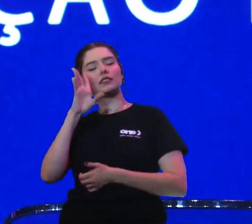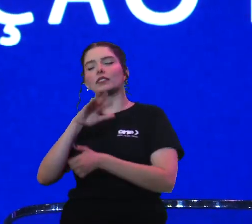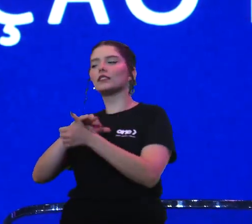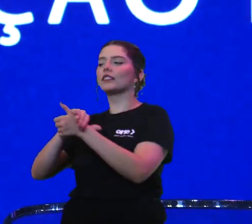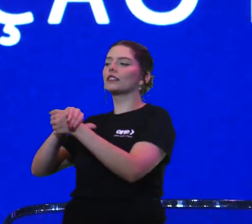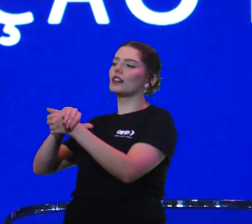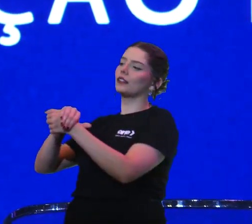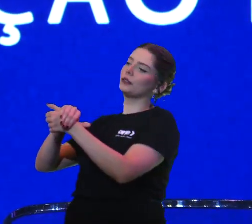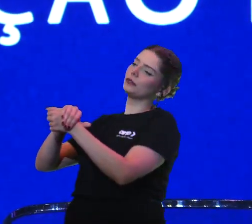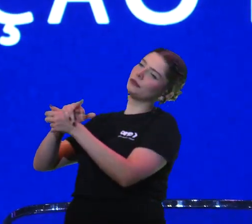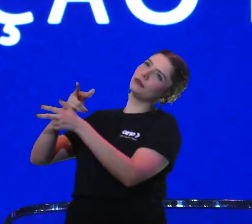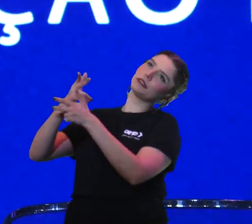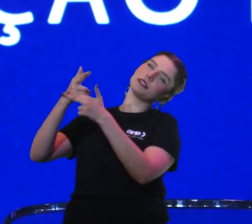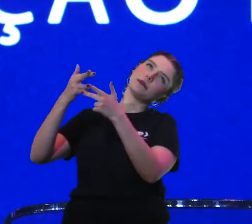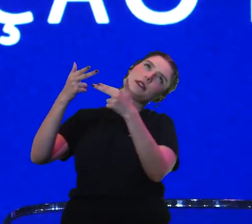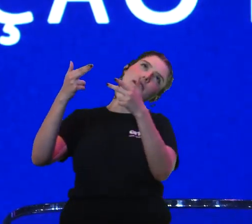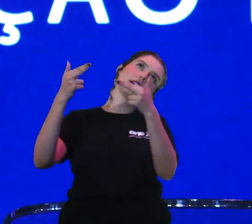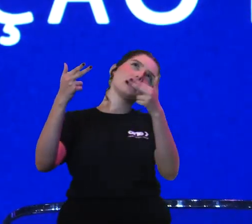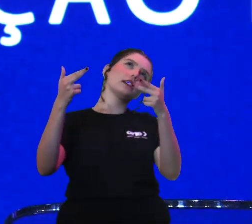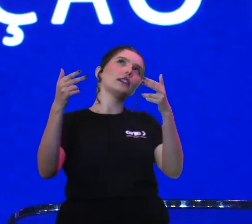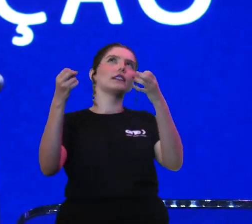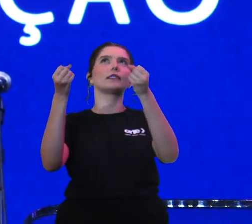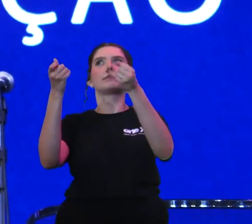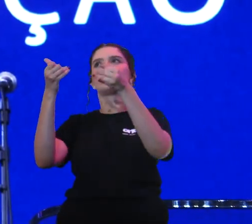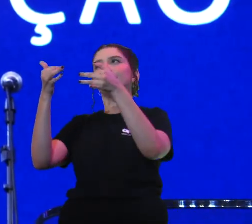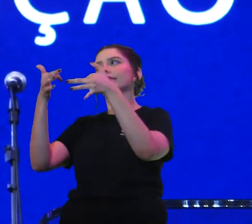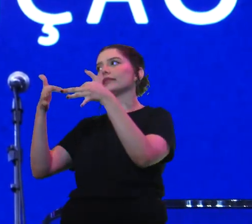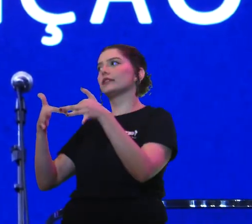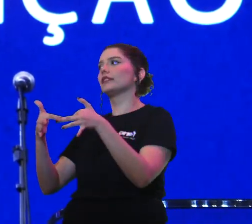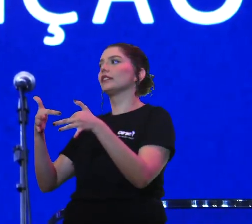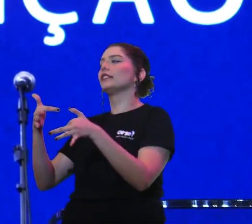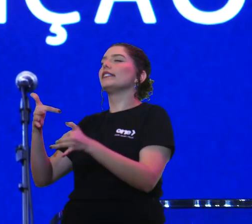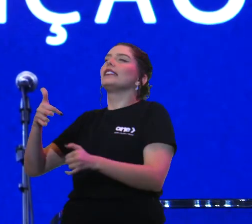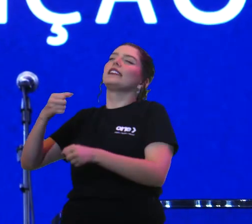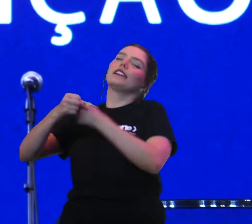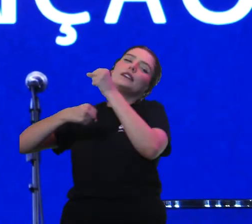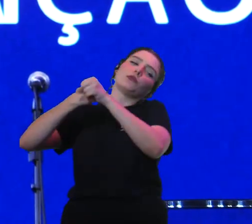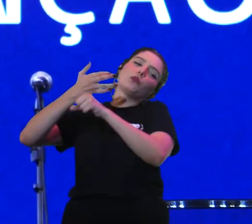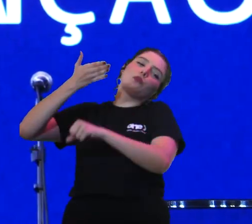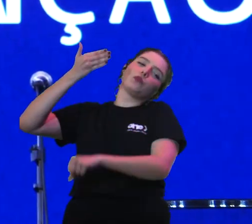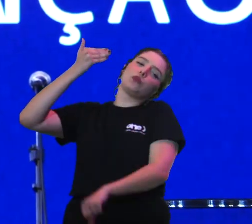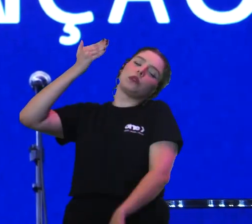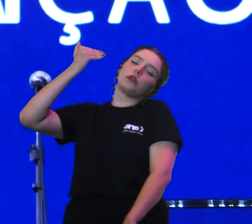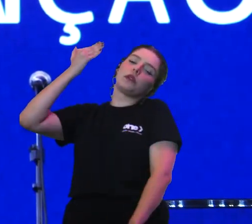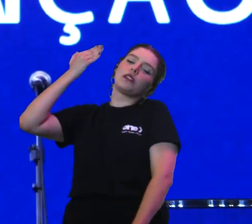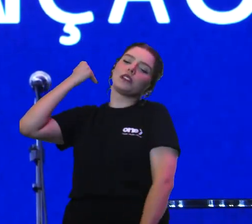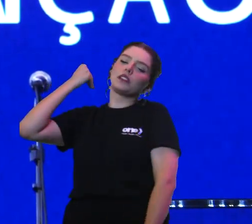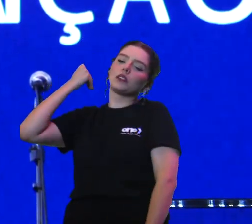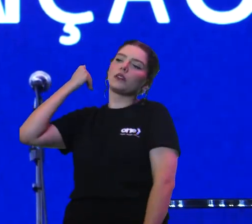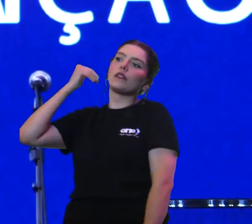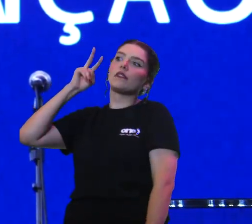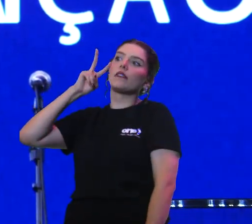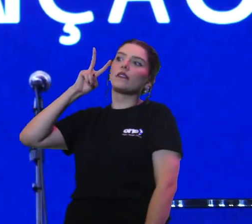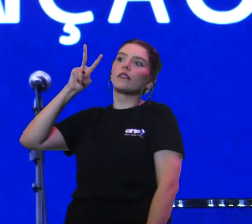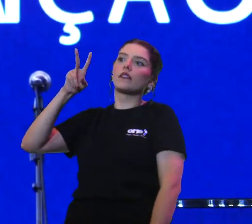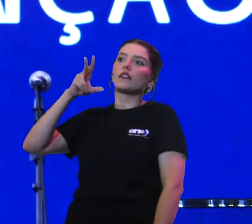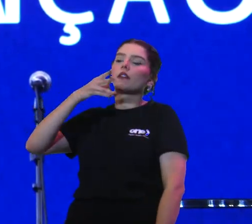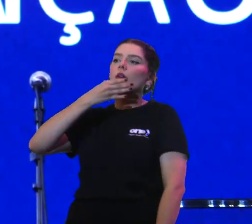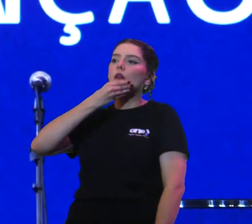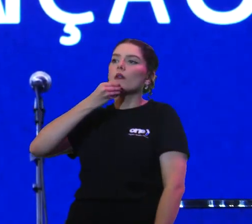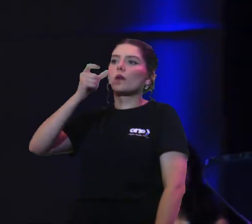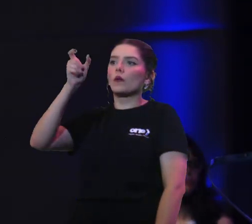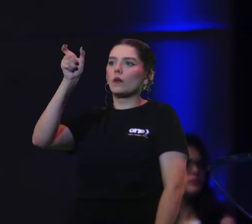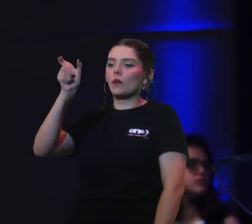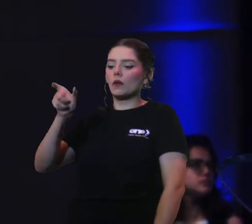falou que ia contar a melhor história da vida dele, de que há muitos anos atrás ele viu um homem cheio de Deus que ele